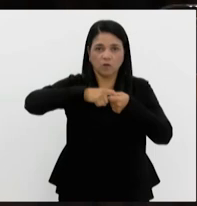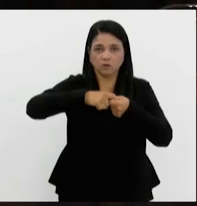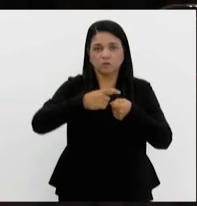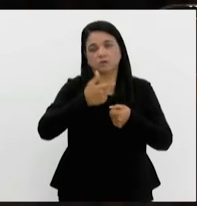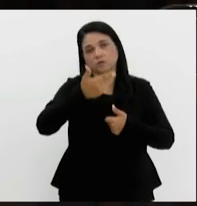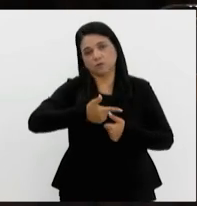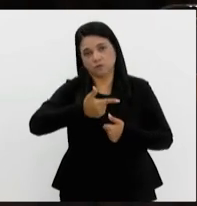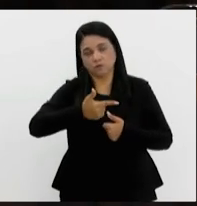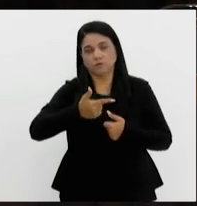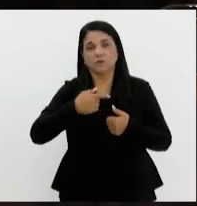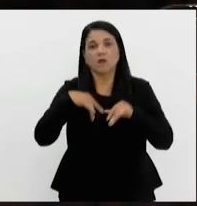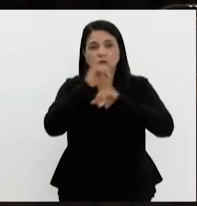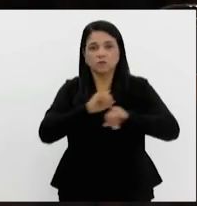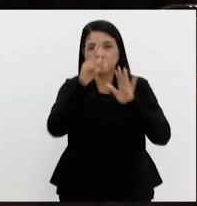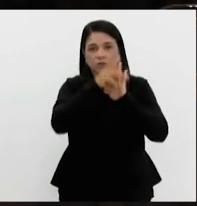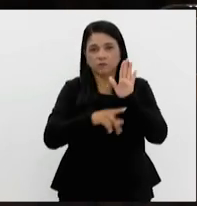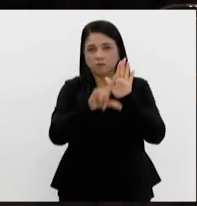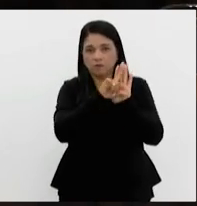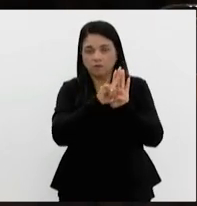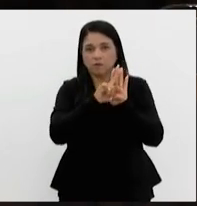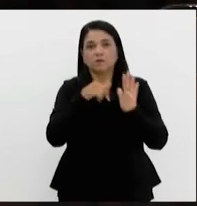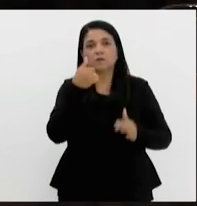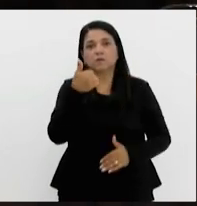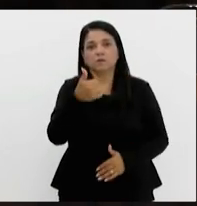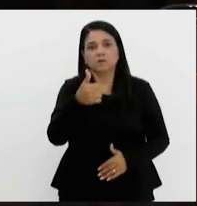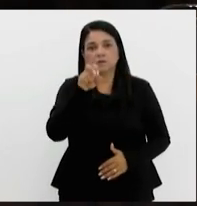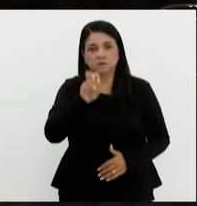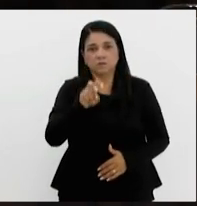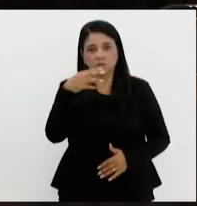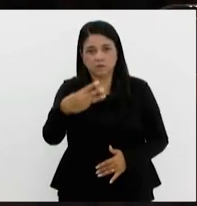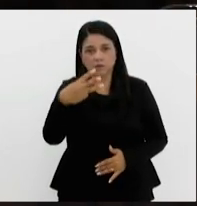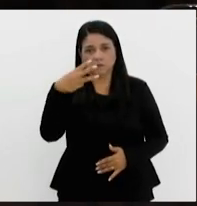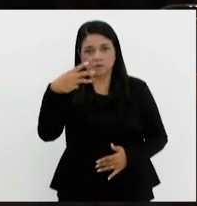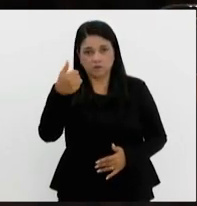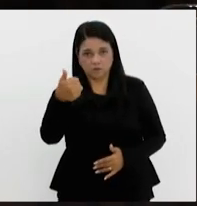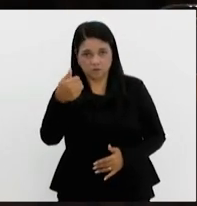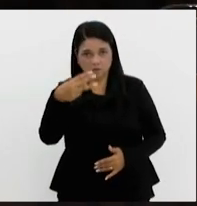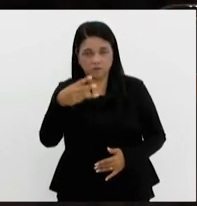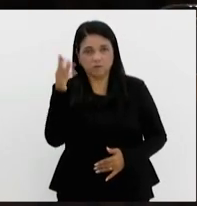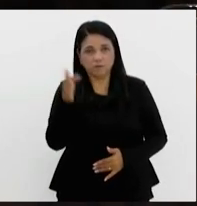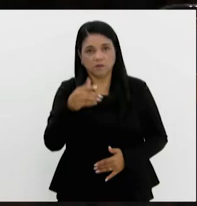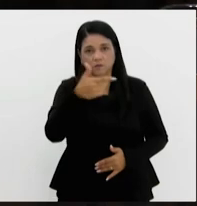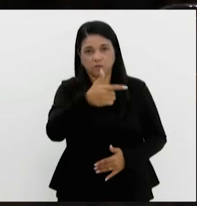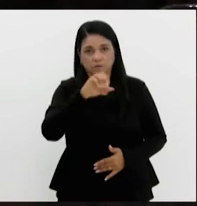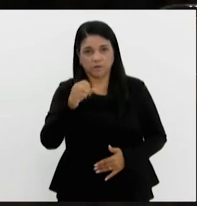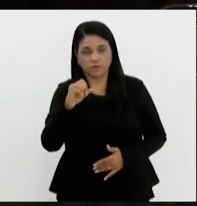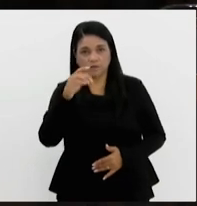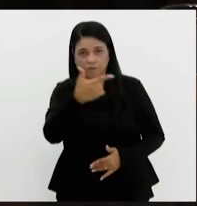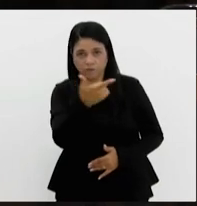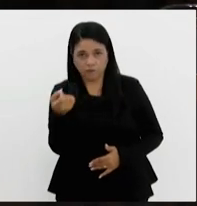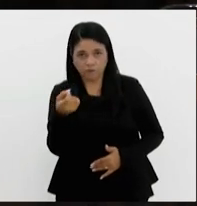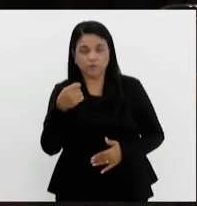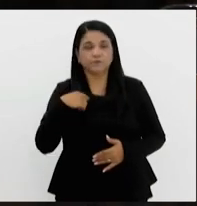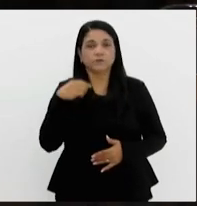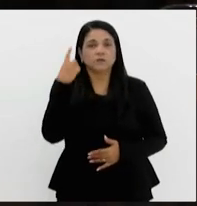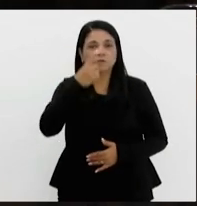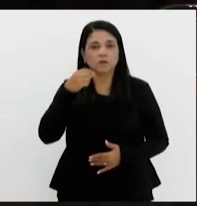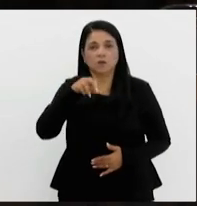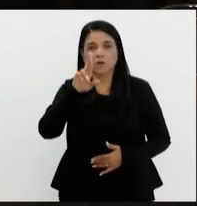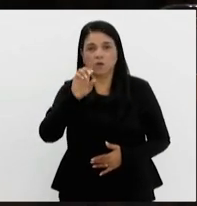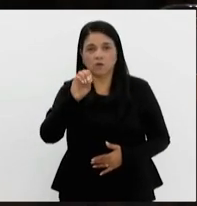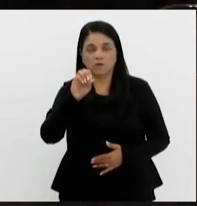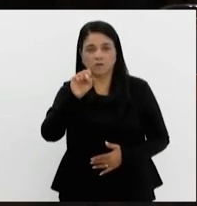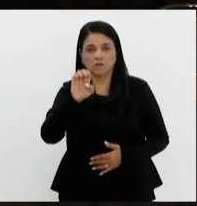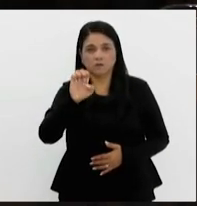segunda. Anuncio o projeto de lei número 5313 de 2020, de autoria do deputado Rosenberg Reis, que